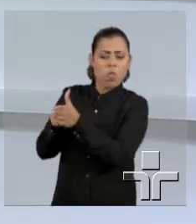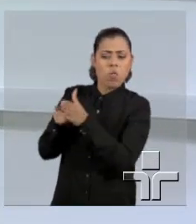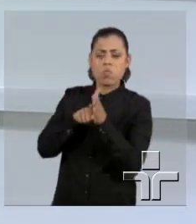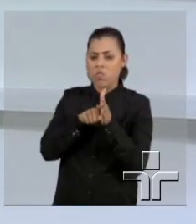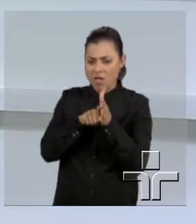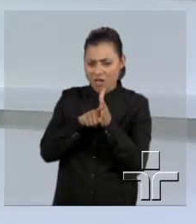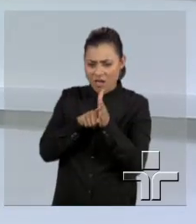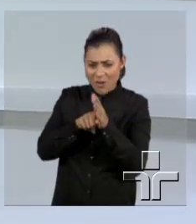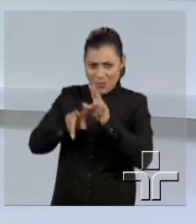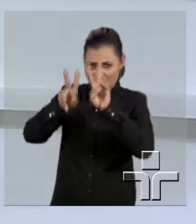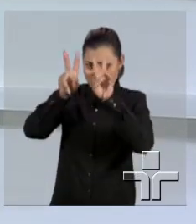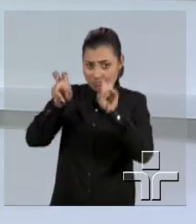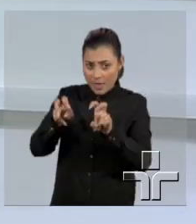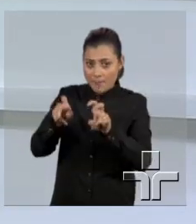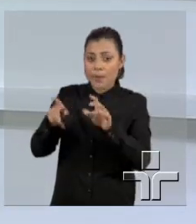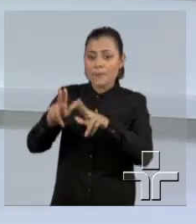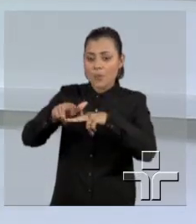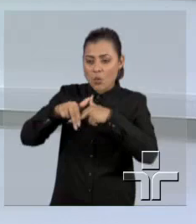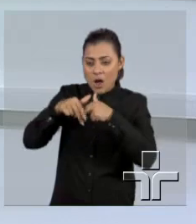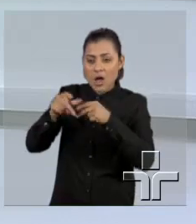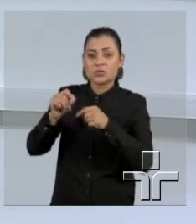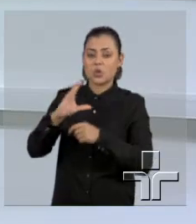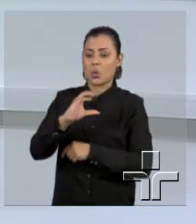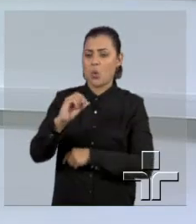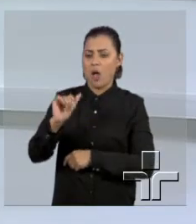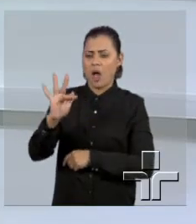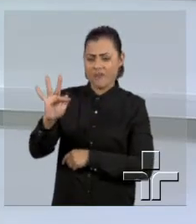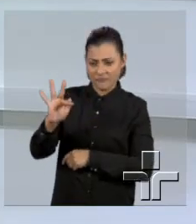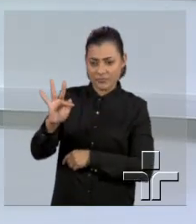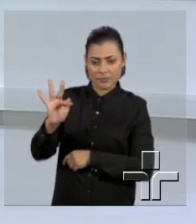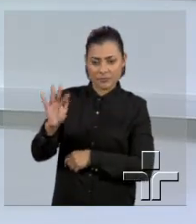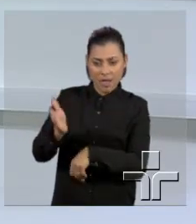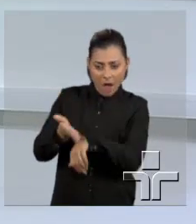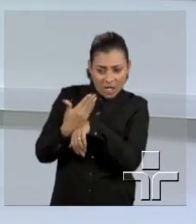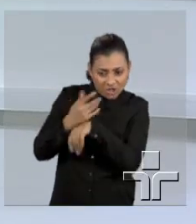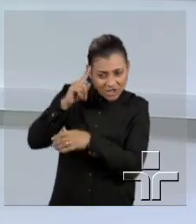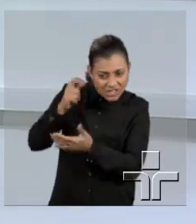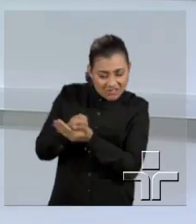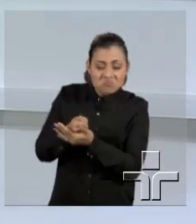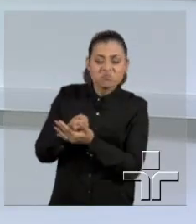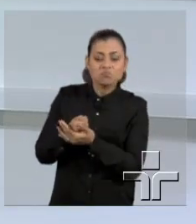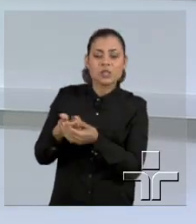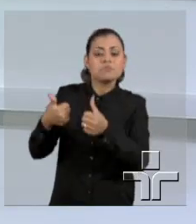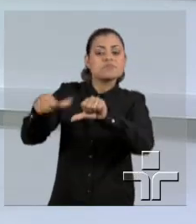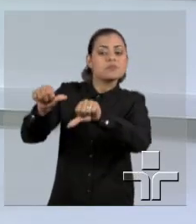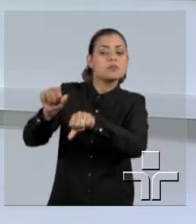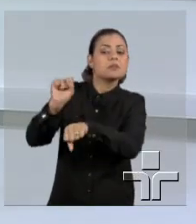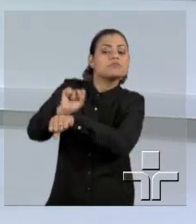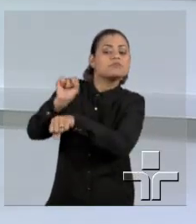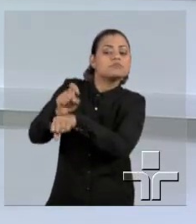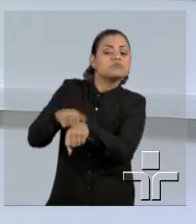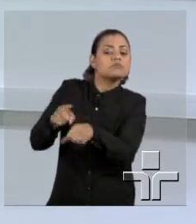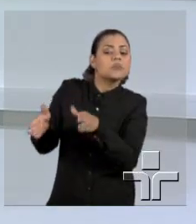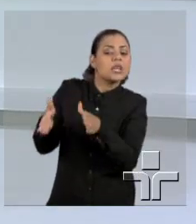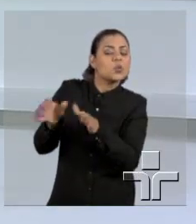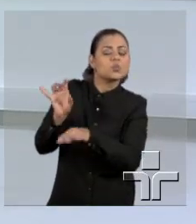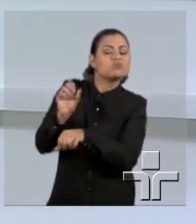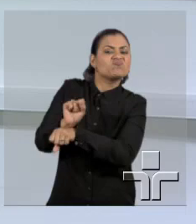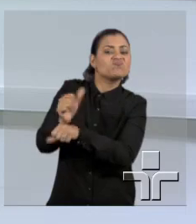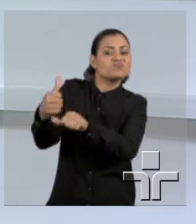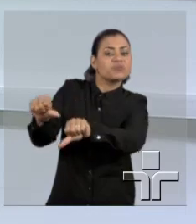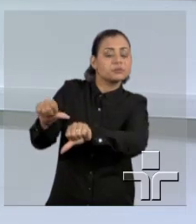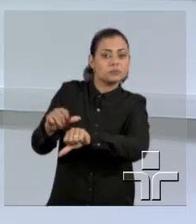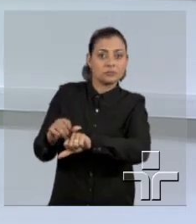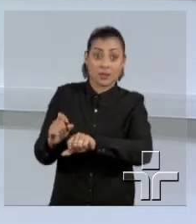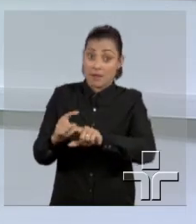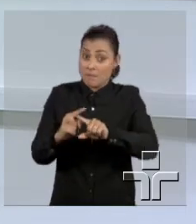quais foram oriundas de comunicação do COAF, antes de ter uma decisão de quebra de sigilo bancário. Evidentemente